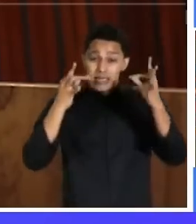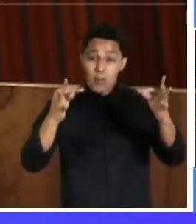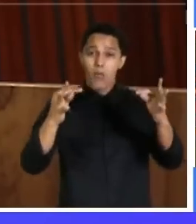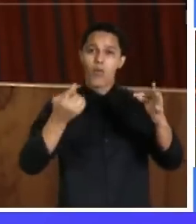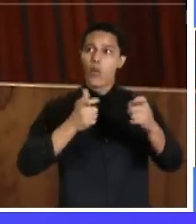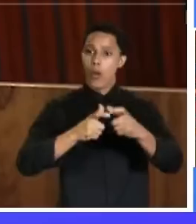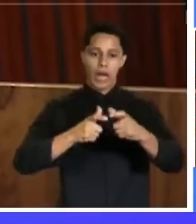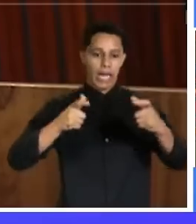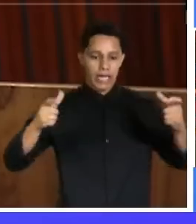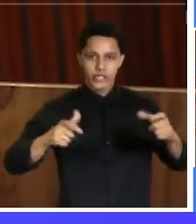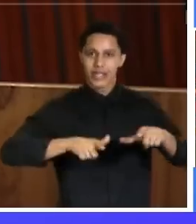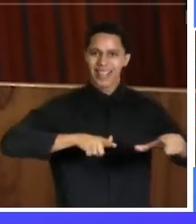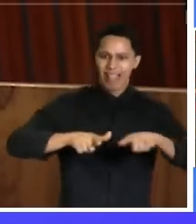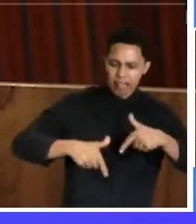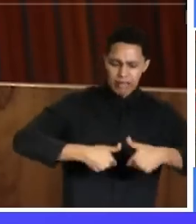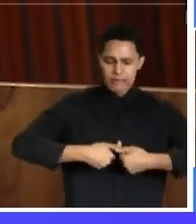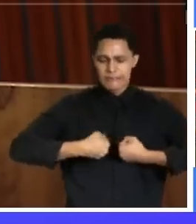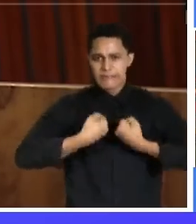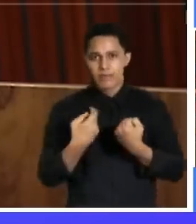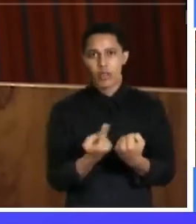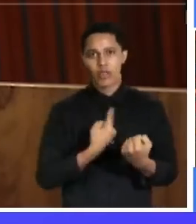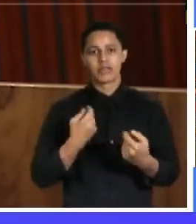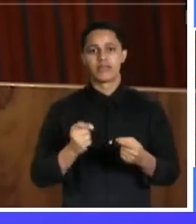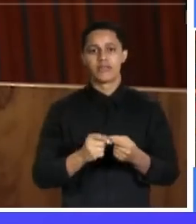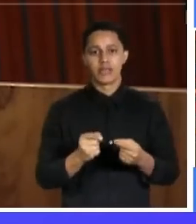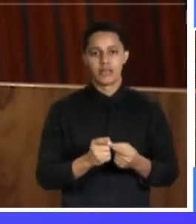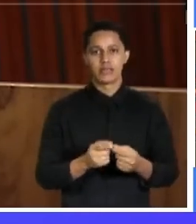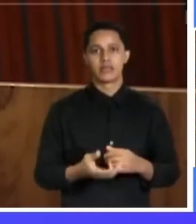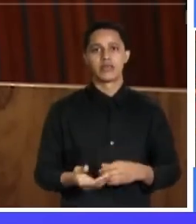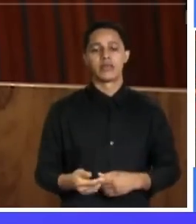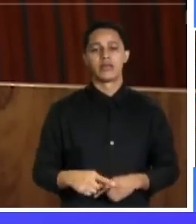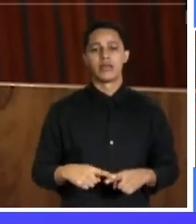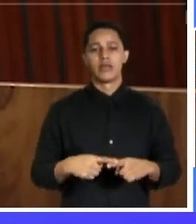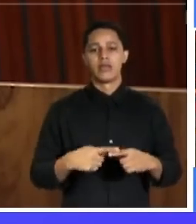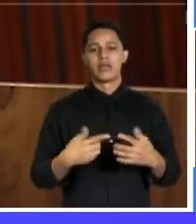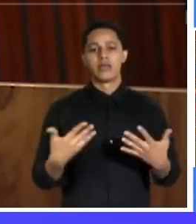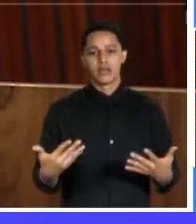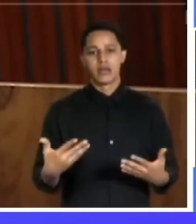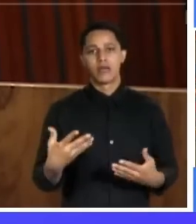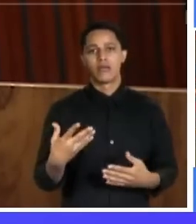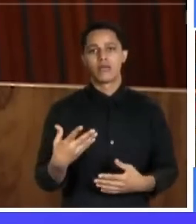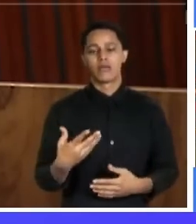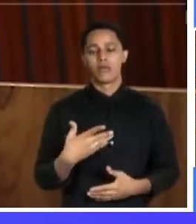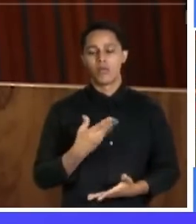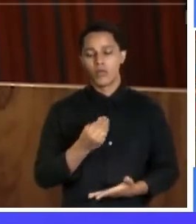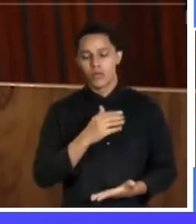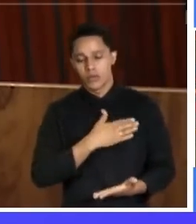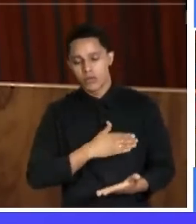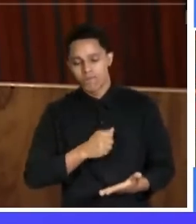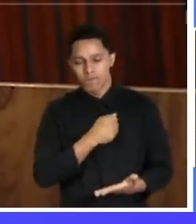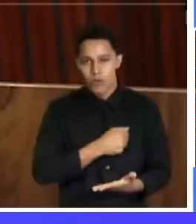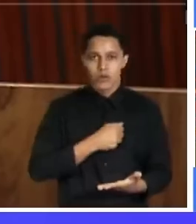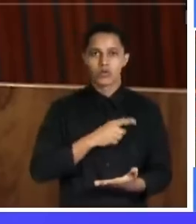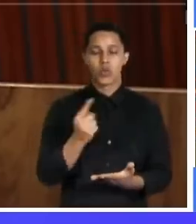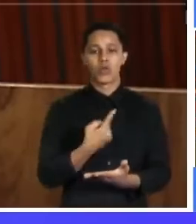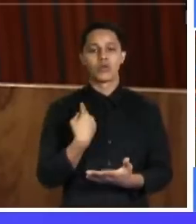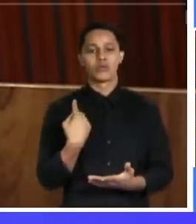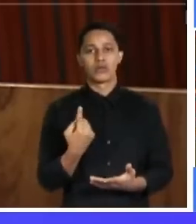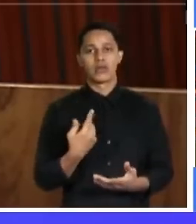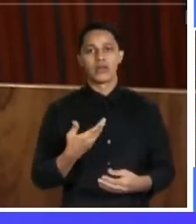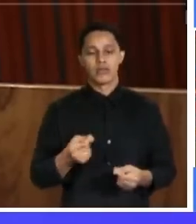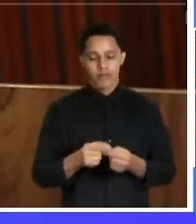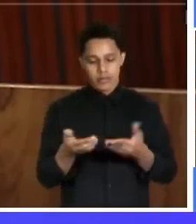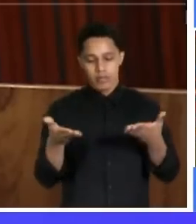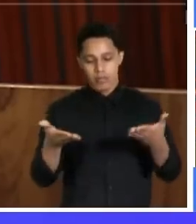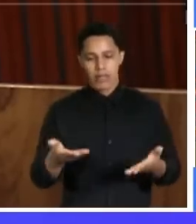falsear a realidade e obter votos em 2018 naquela eleição em